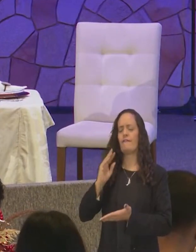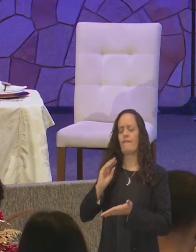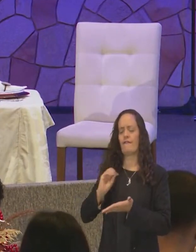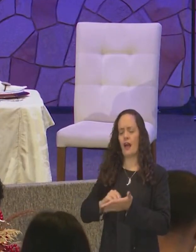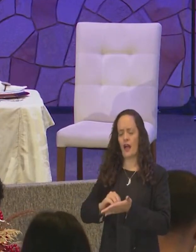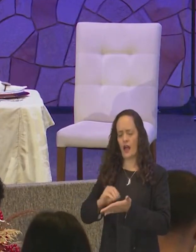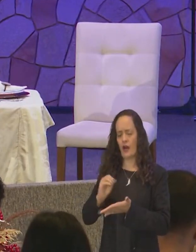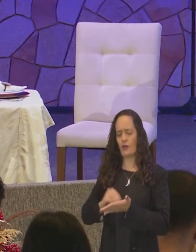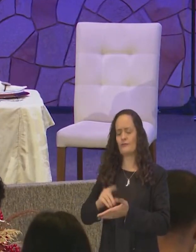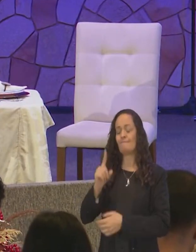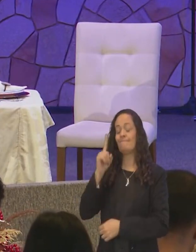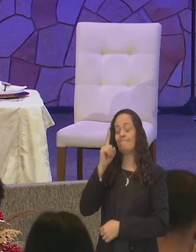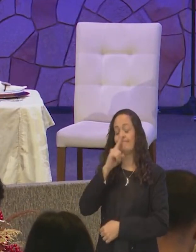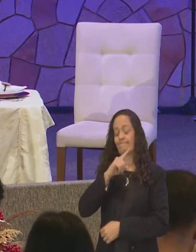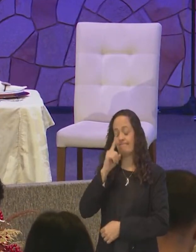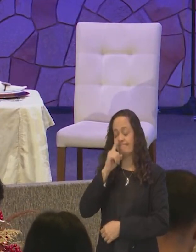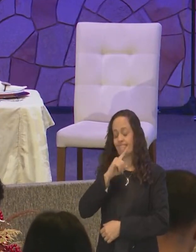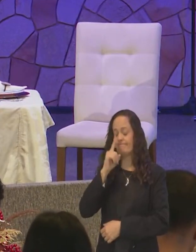uma falha.